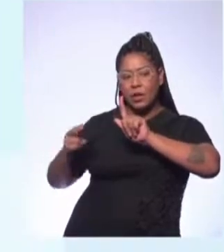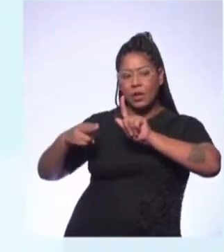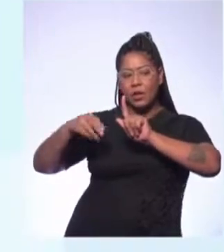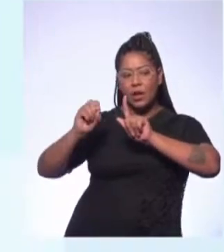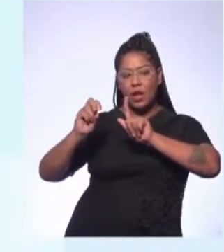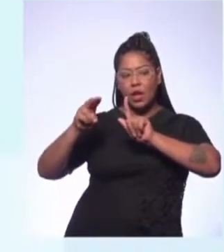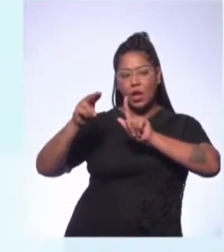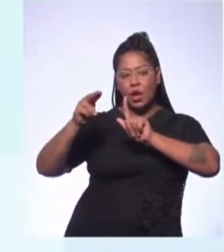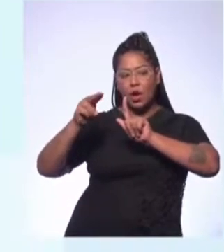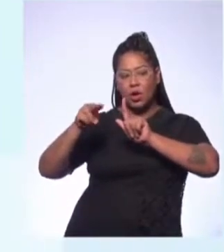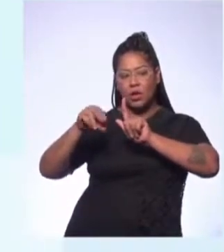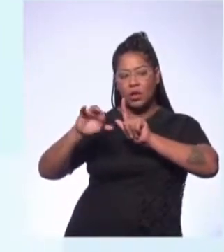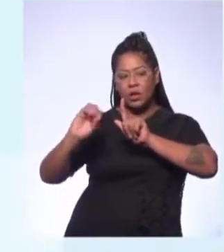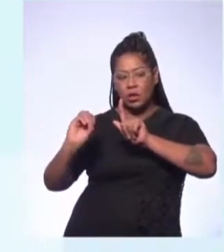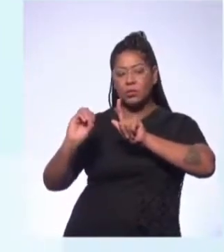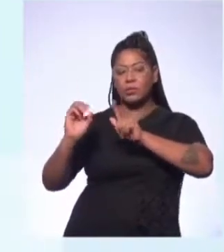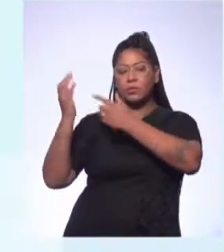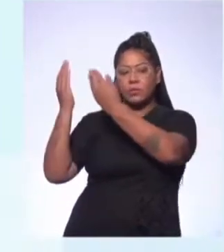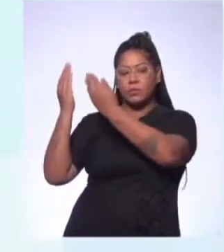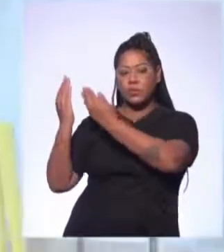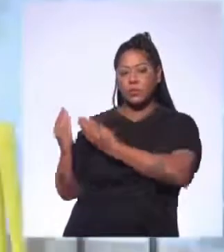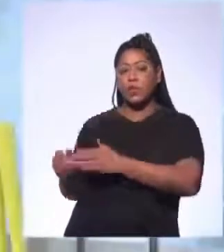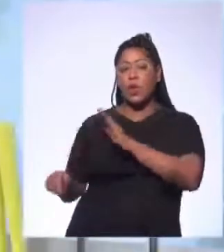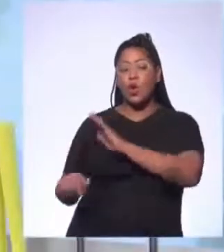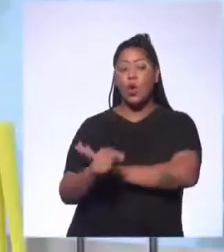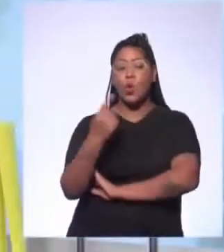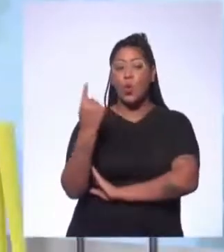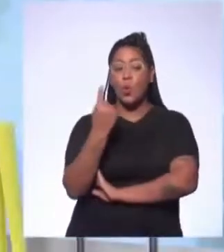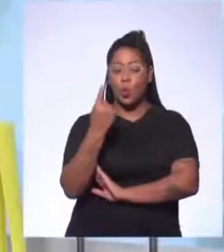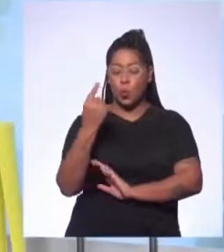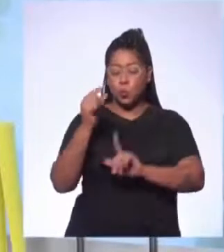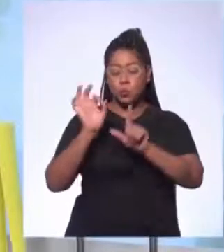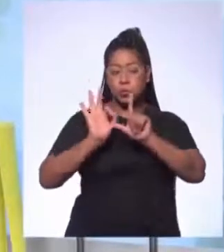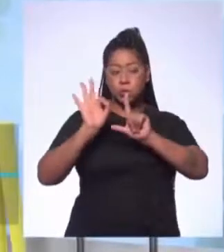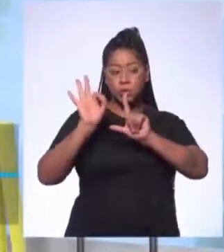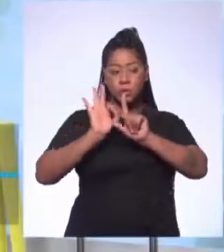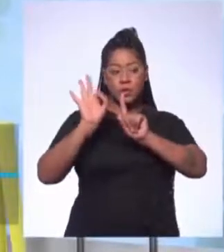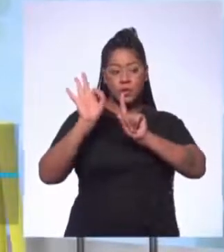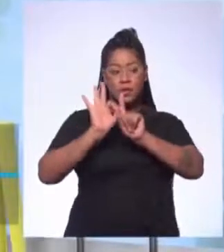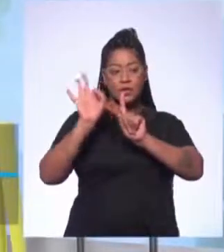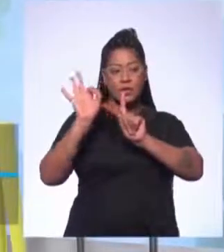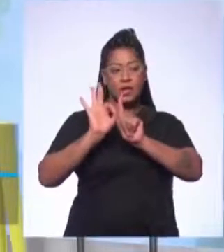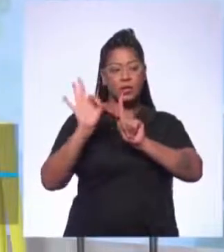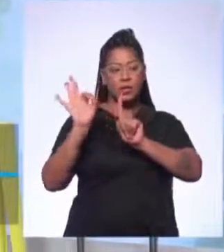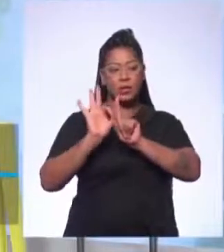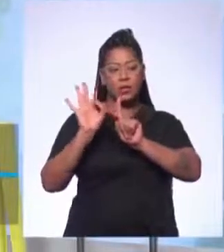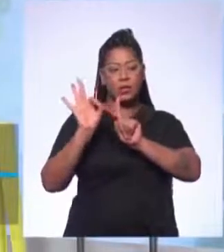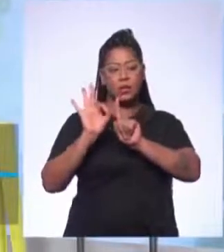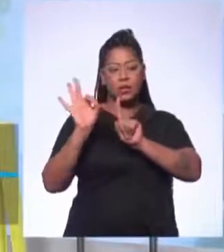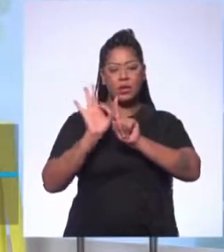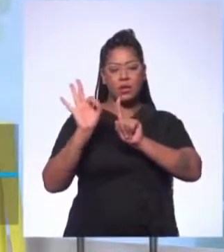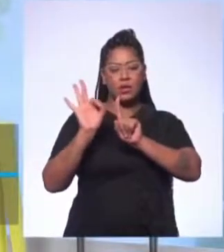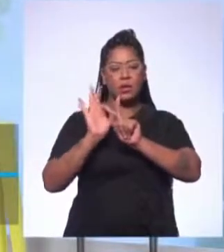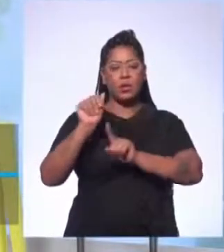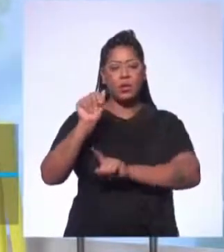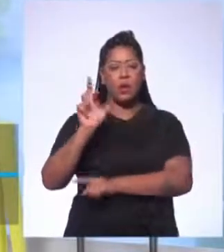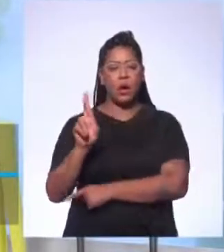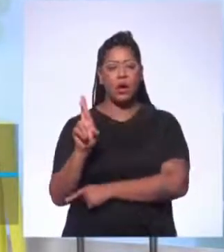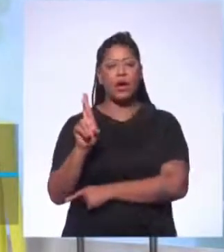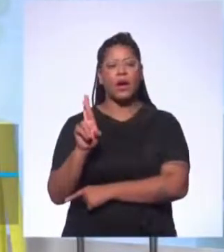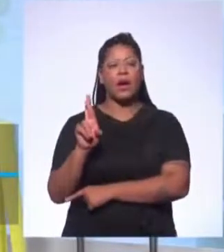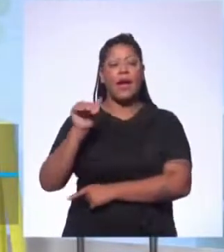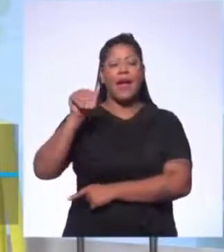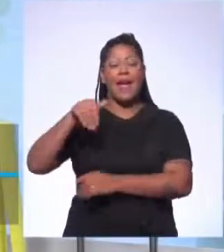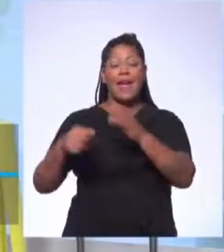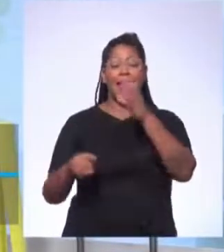neônio. Então, 1% da capacidade ou do volume desse ar, é